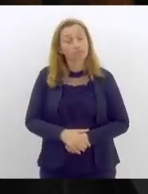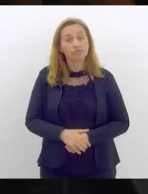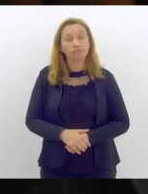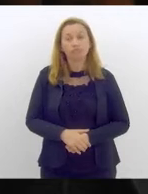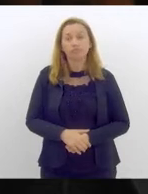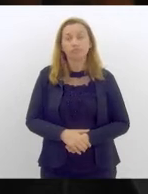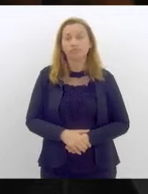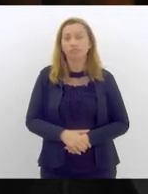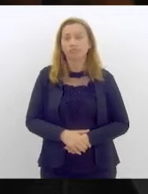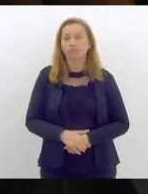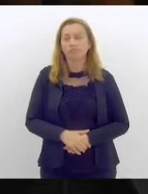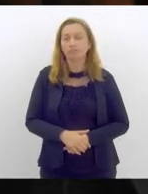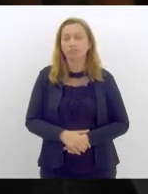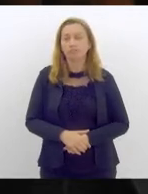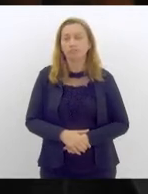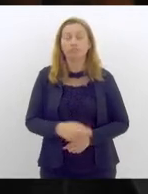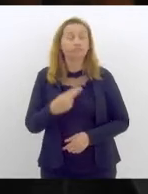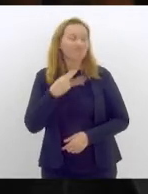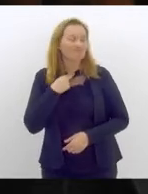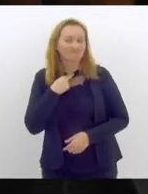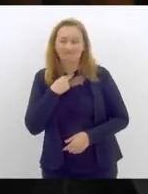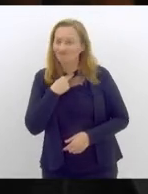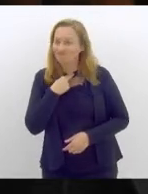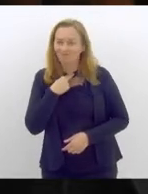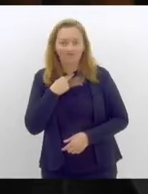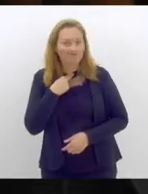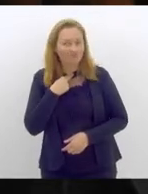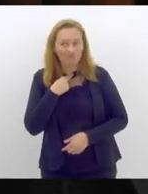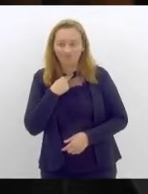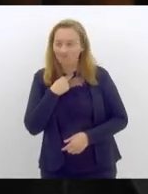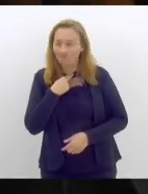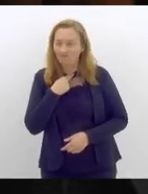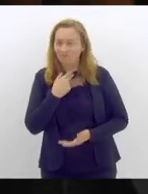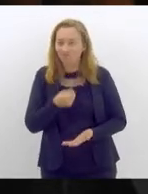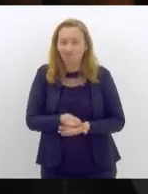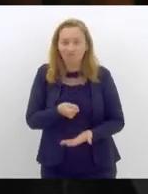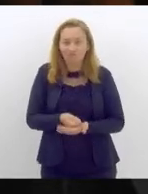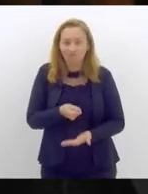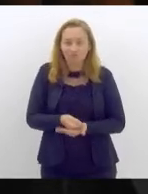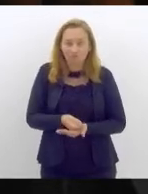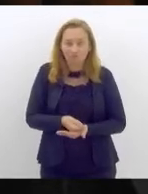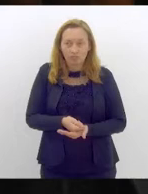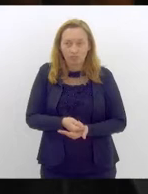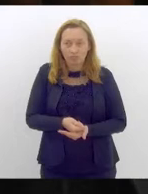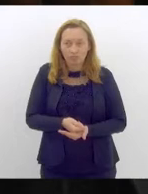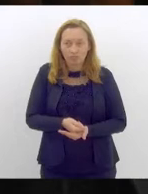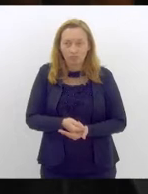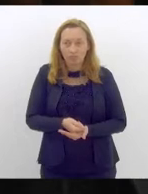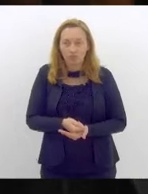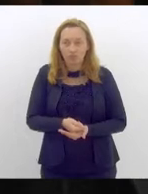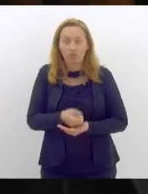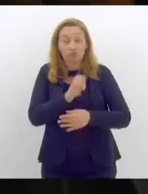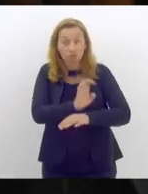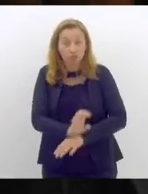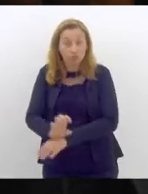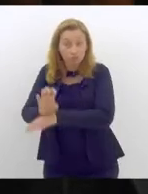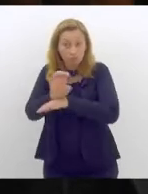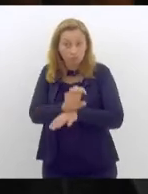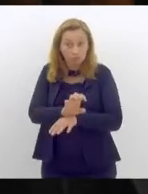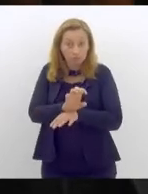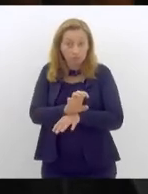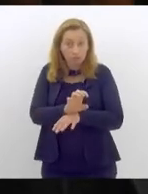consequência não pode exigir que os outros entes Federados